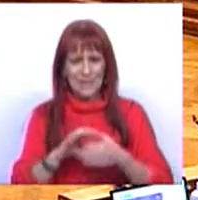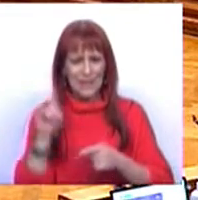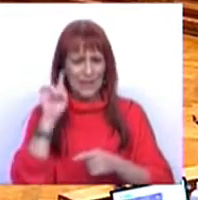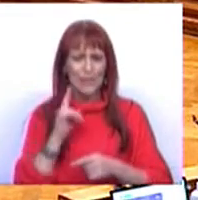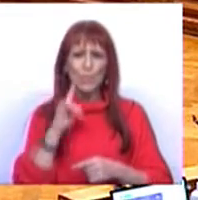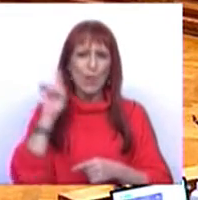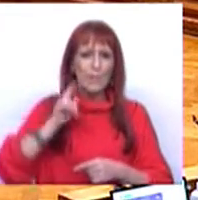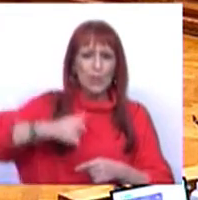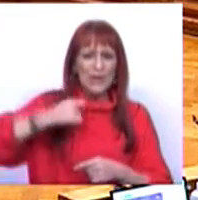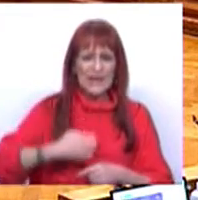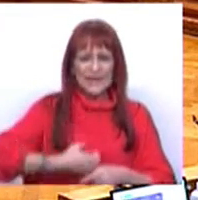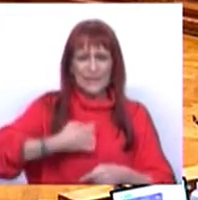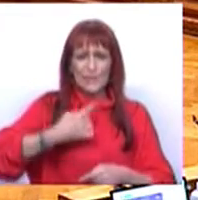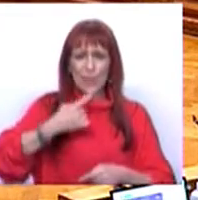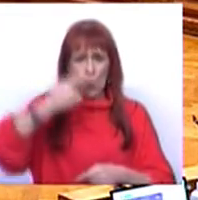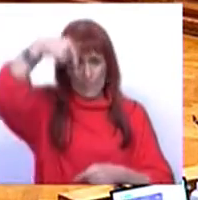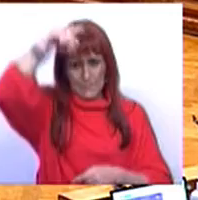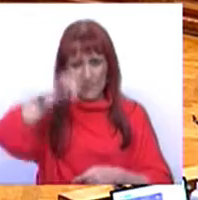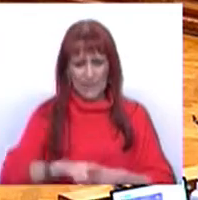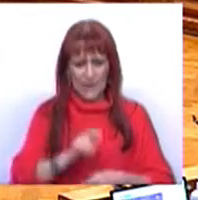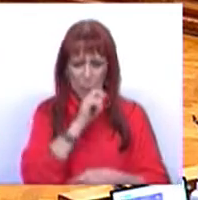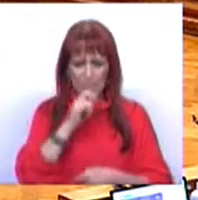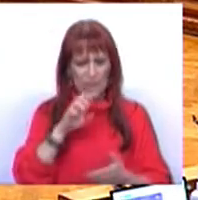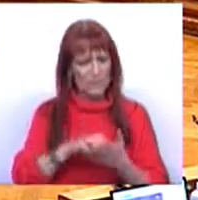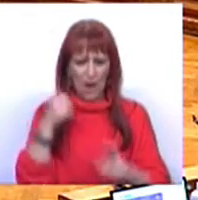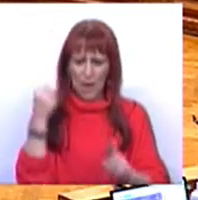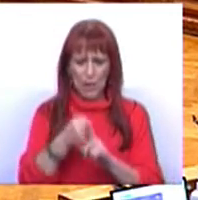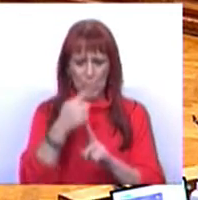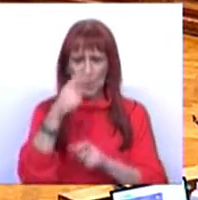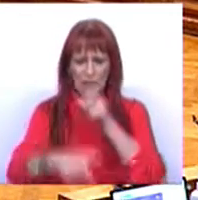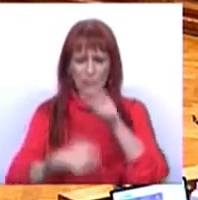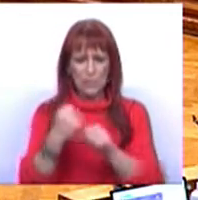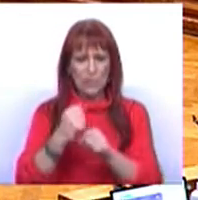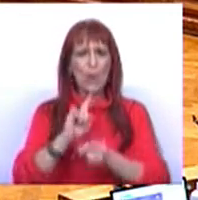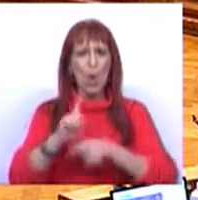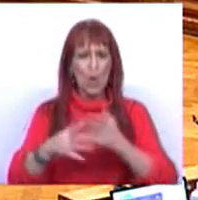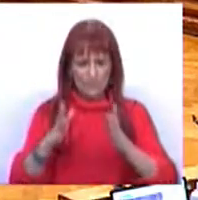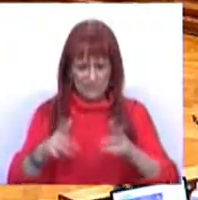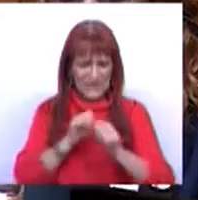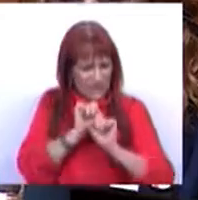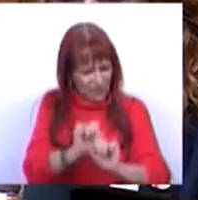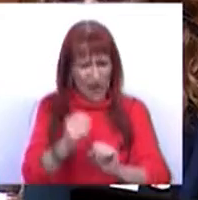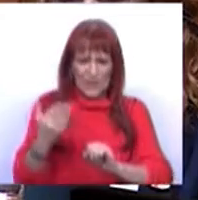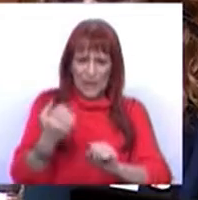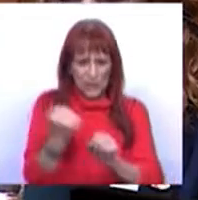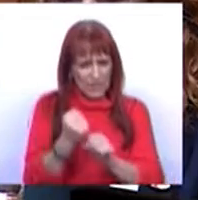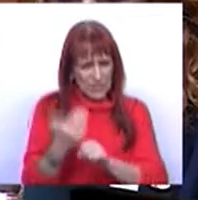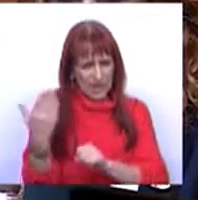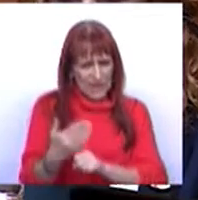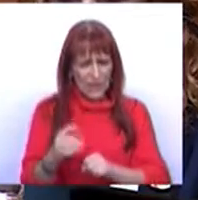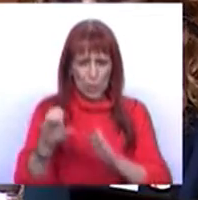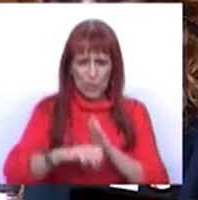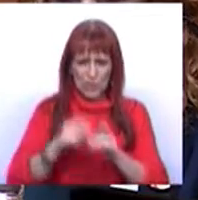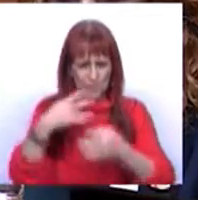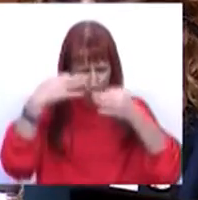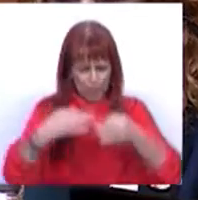tão importante e com tanto significado que é o 1º de maio, um marco da luta dos trabalhadores por aquilo que deve ser seu, o direito ao trabalho, o direito a ter